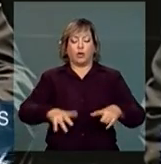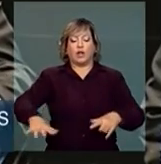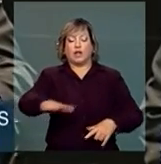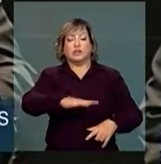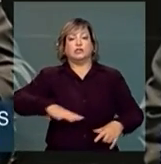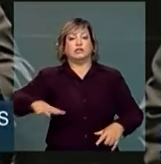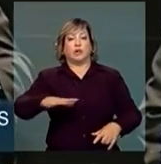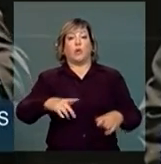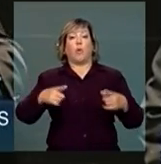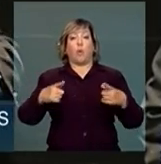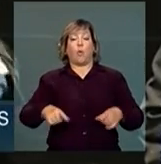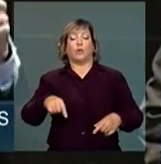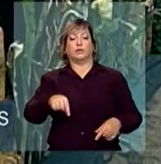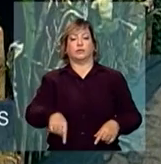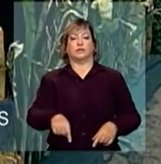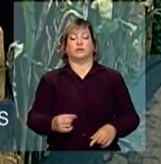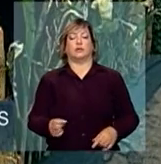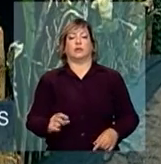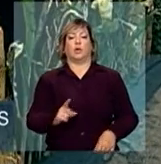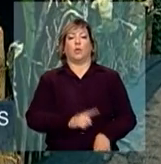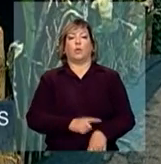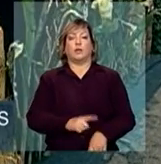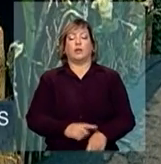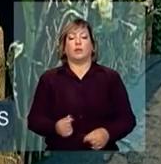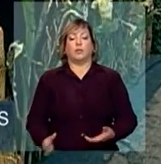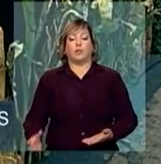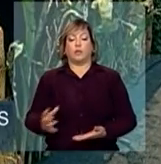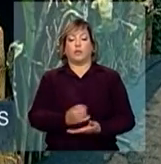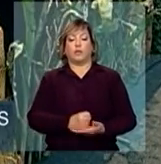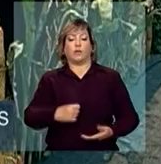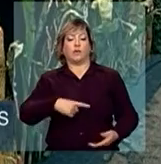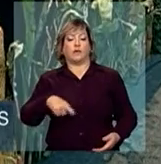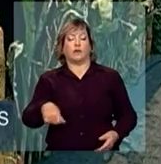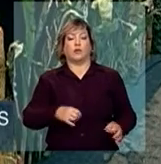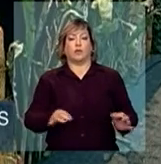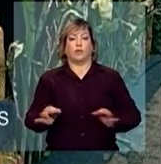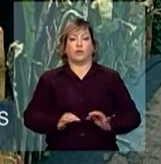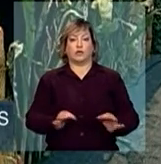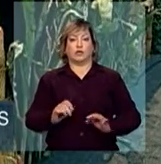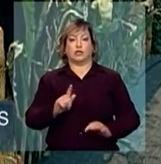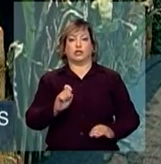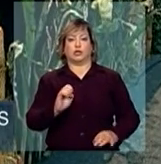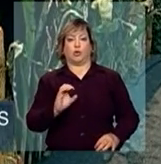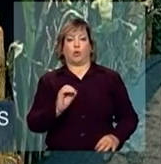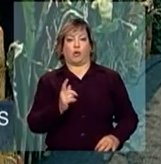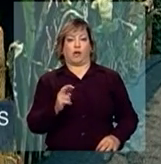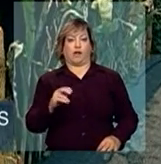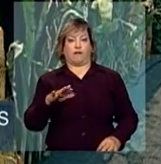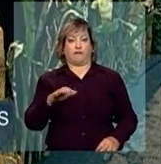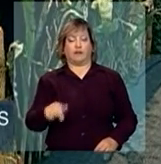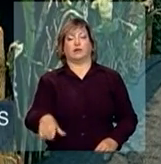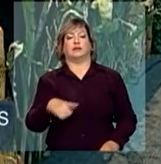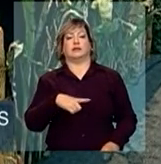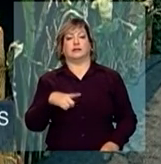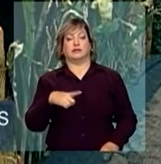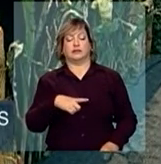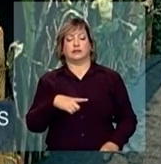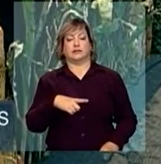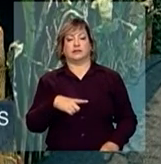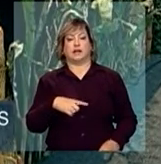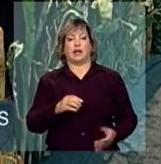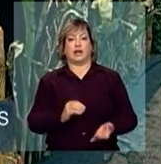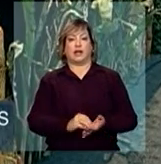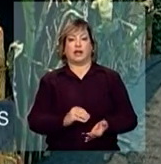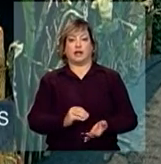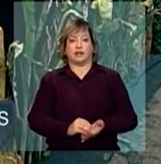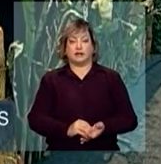onde o tempo ainda de captação do pontinho lá da coordenada geográfica tá ainda